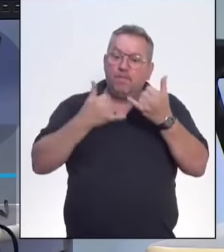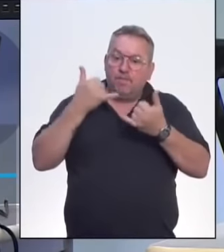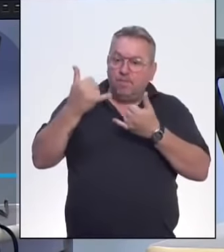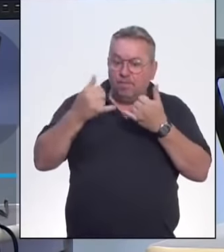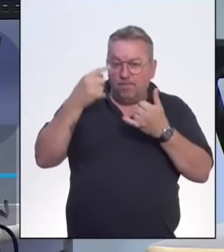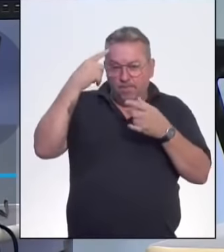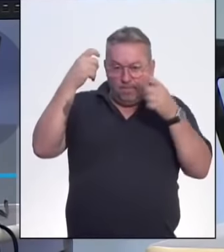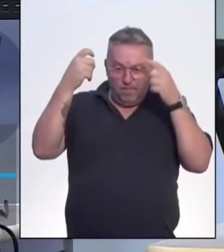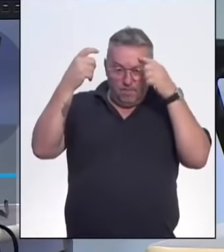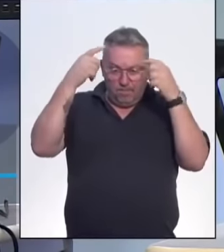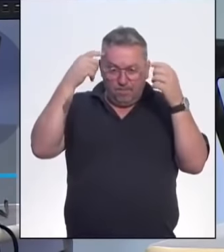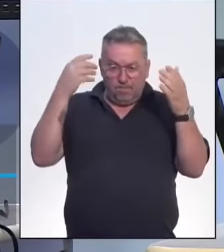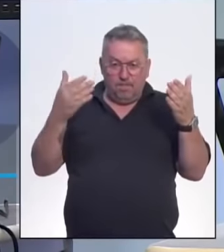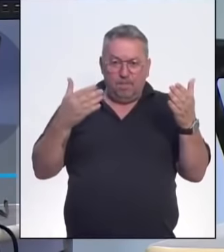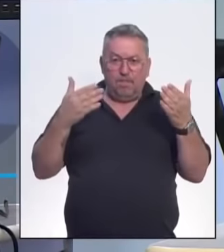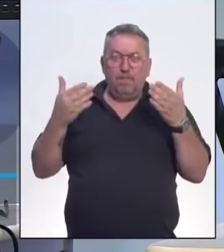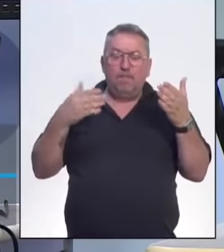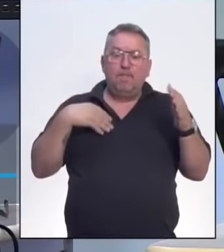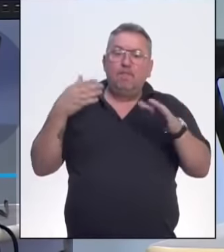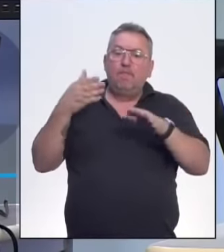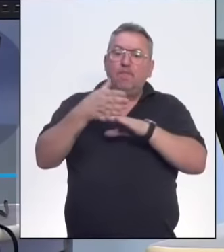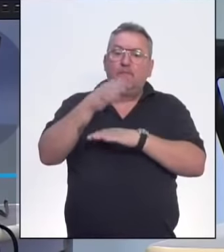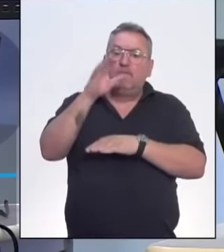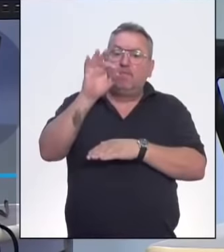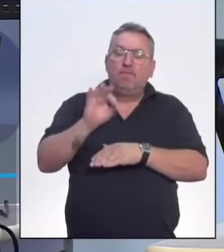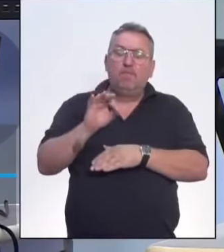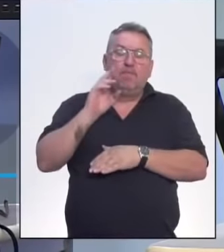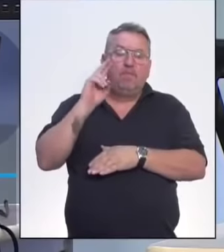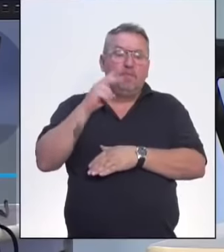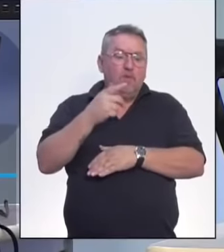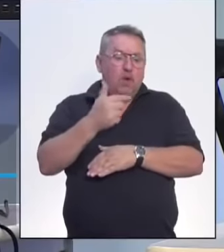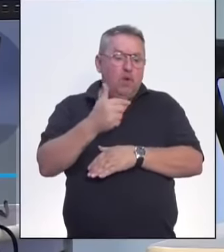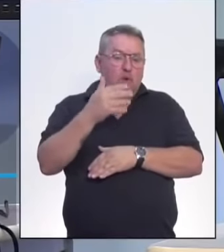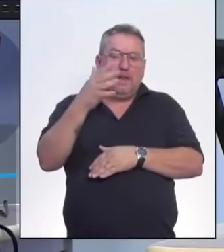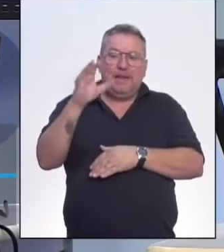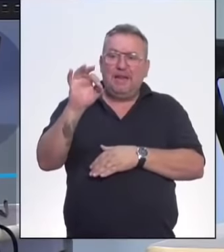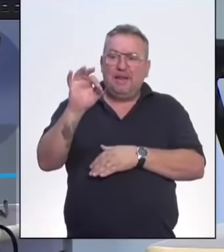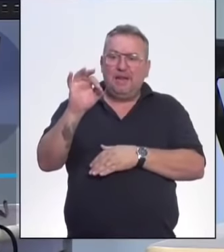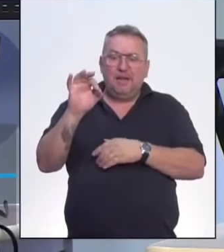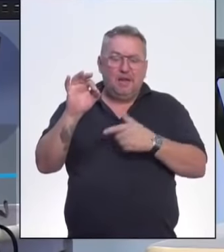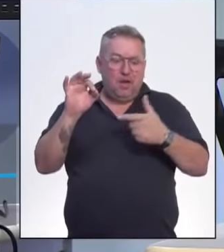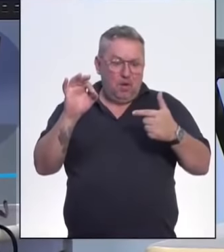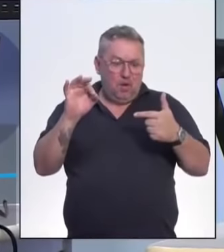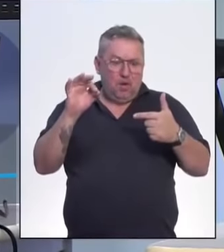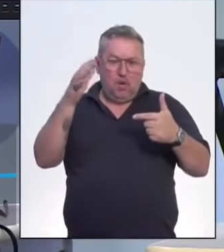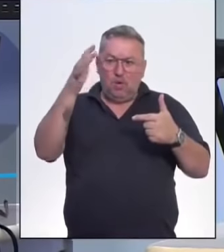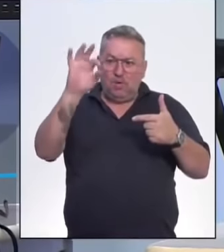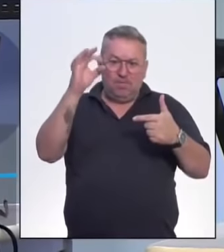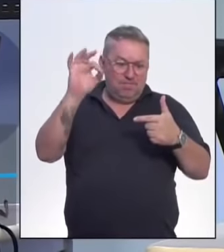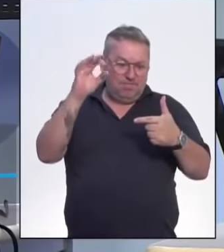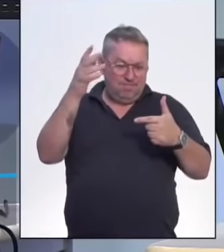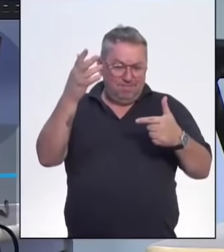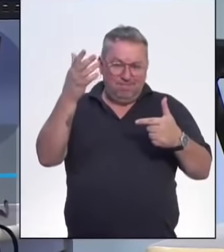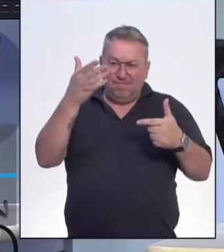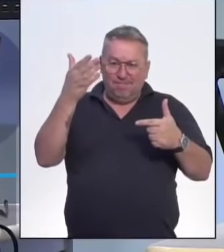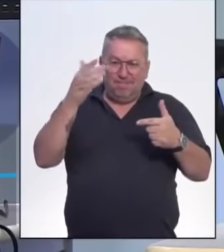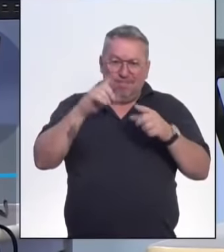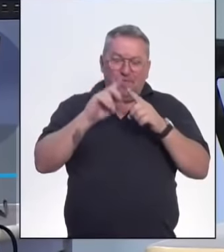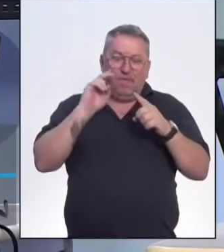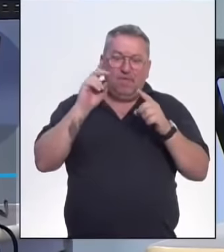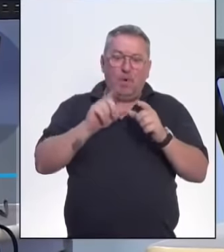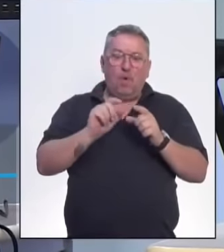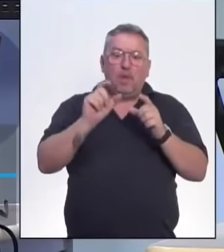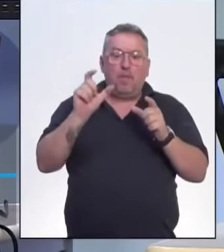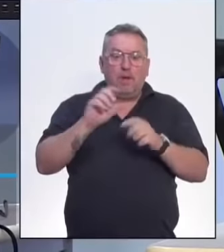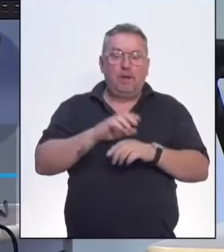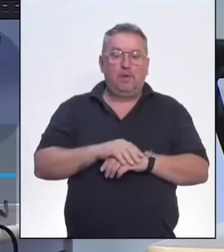de comparações. Então vai lá na parte percentual, olha o 12, olha o 10, olha as duas cores, olha o